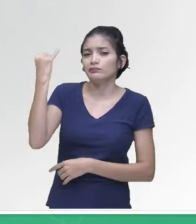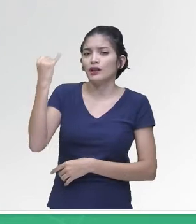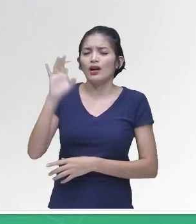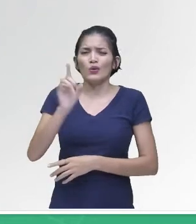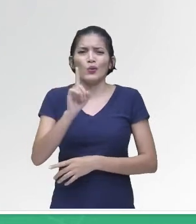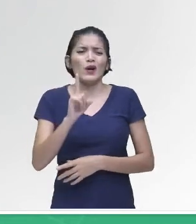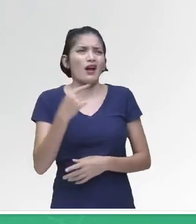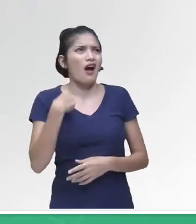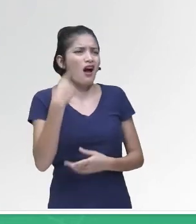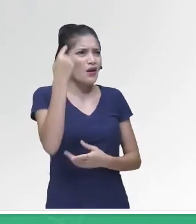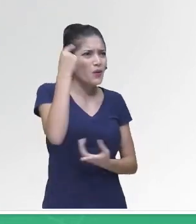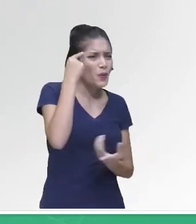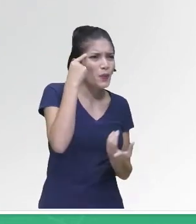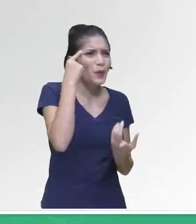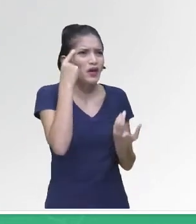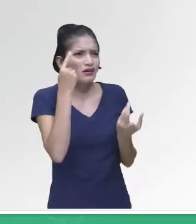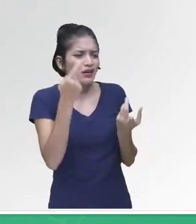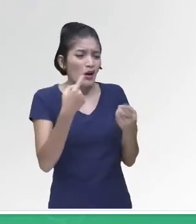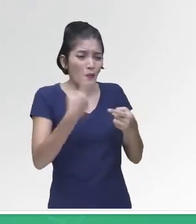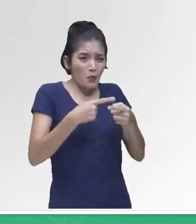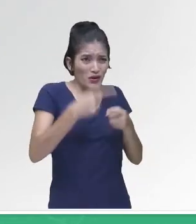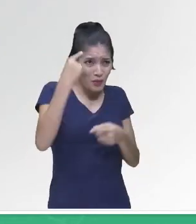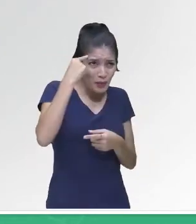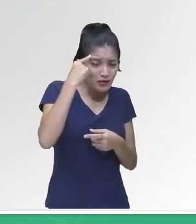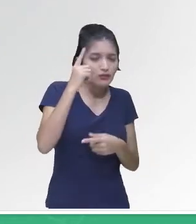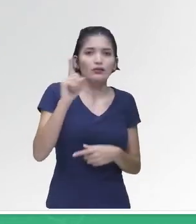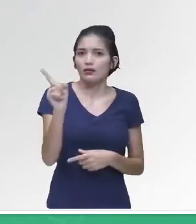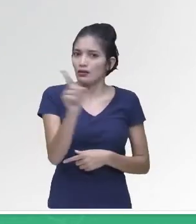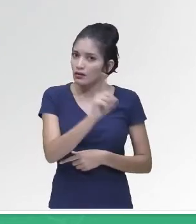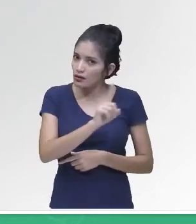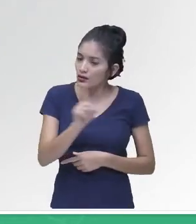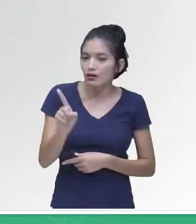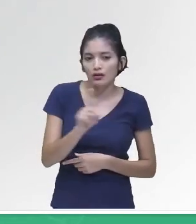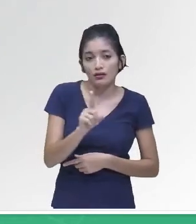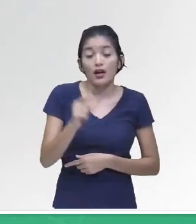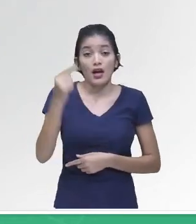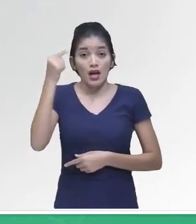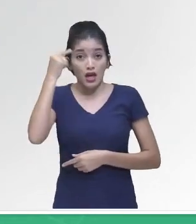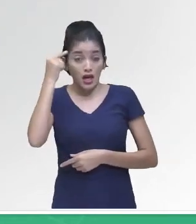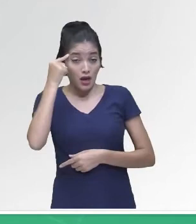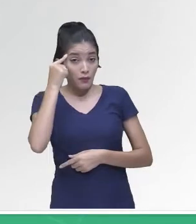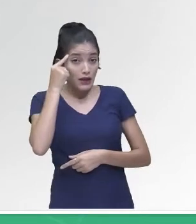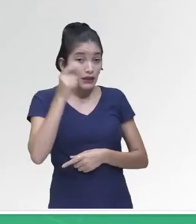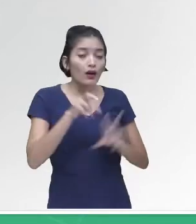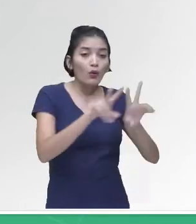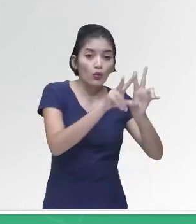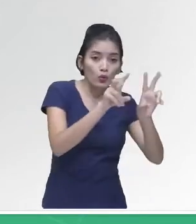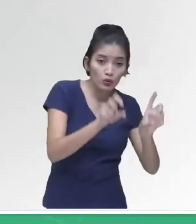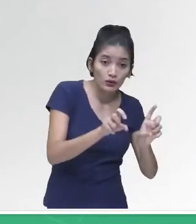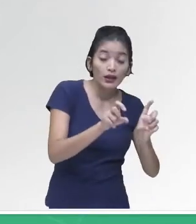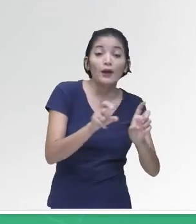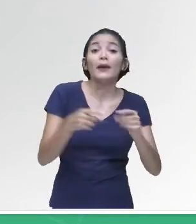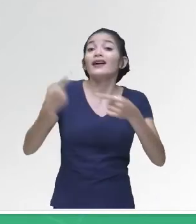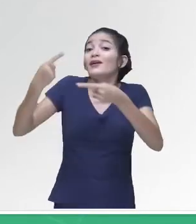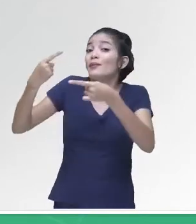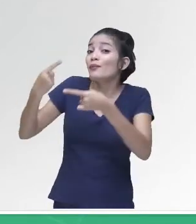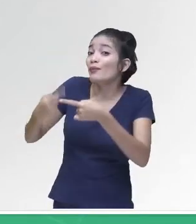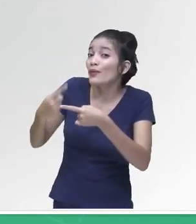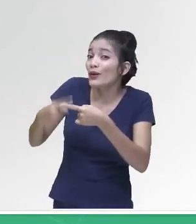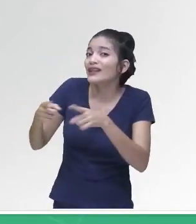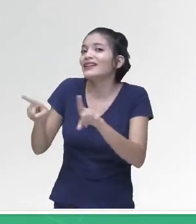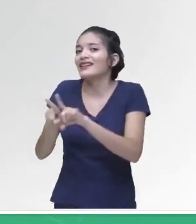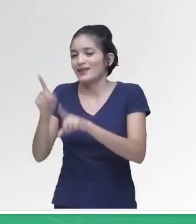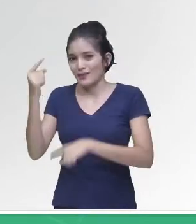dizer eu penso dessa maneira porque eu penso, é dizer que penso dessa forma e por que pensa